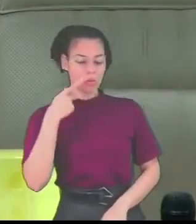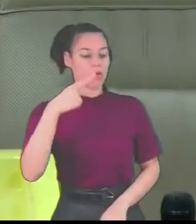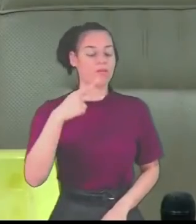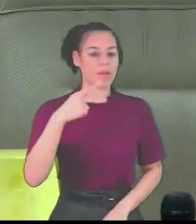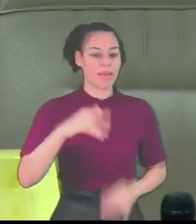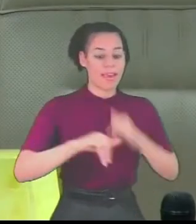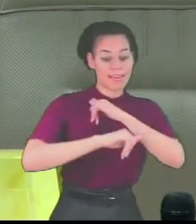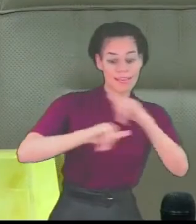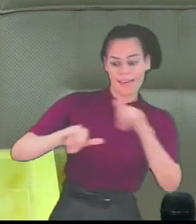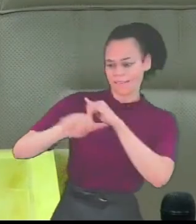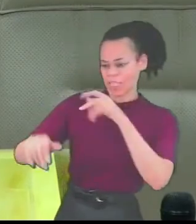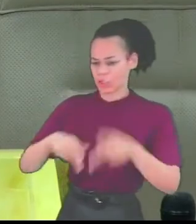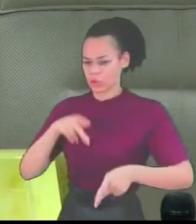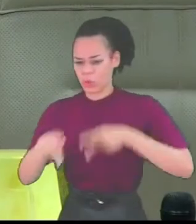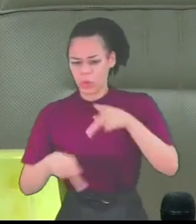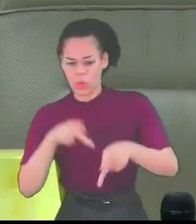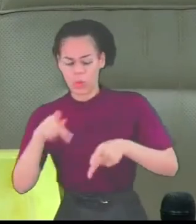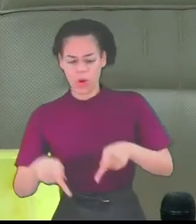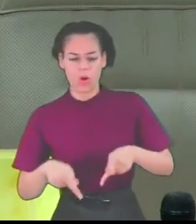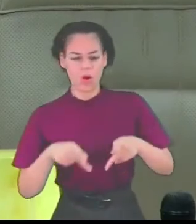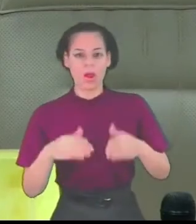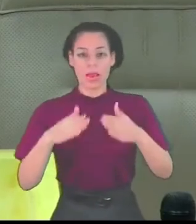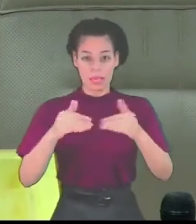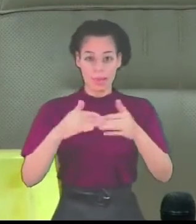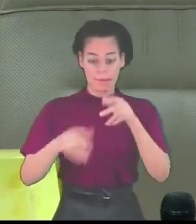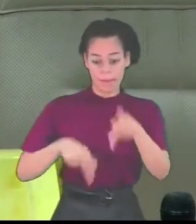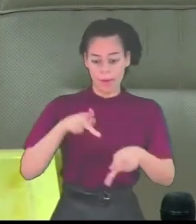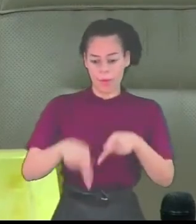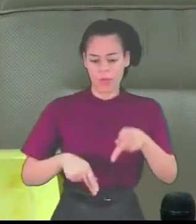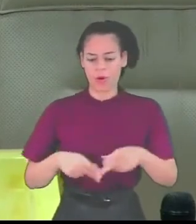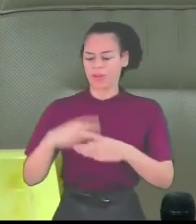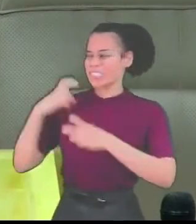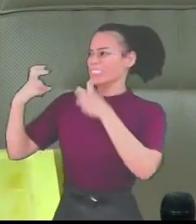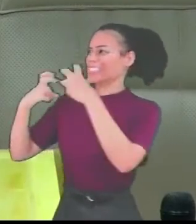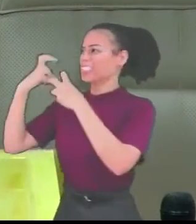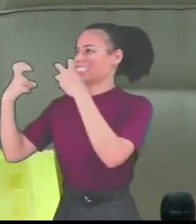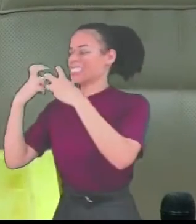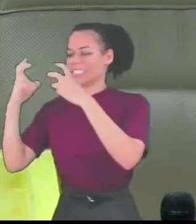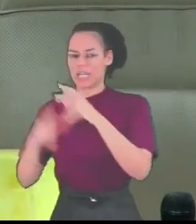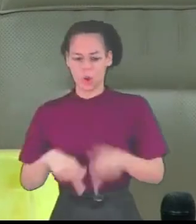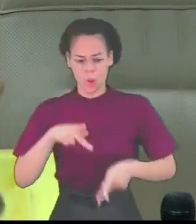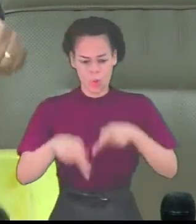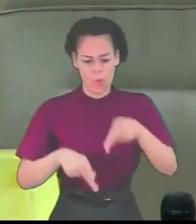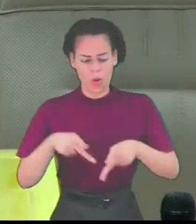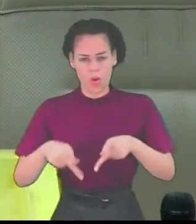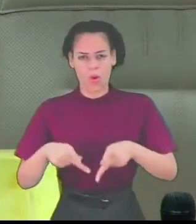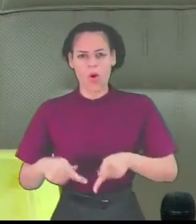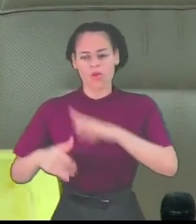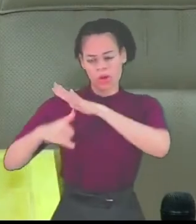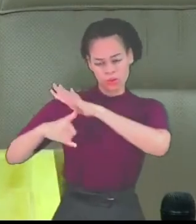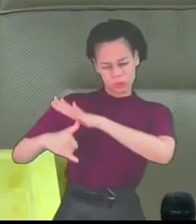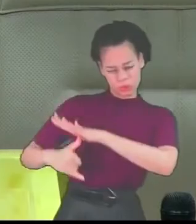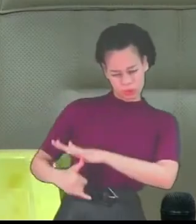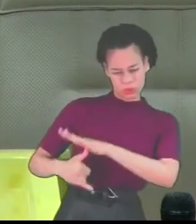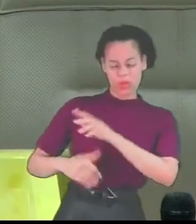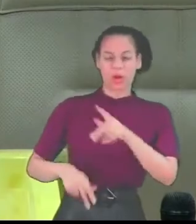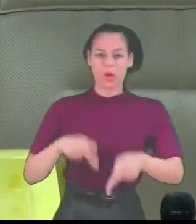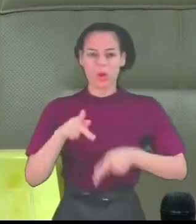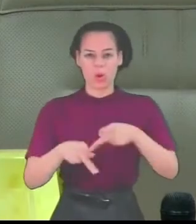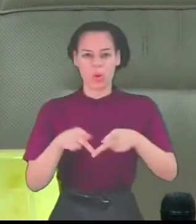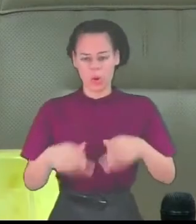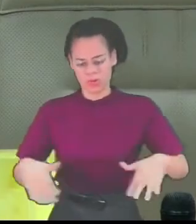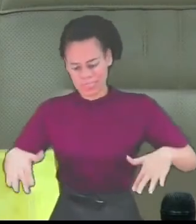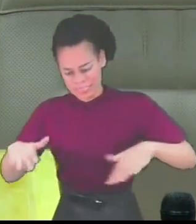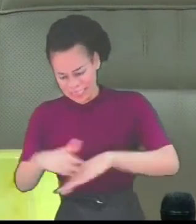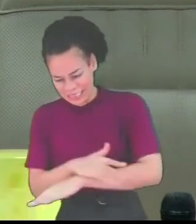que manda o povo Clamar que manda o povo de ser que manda o povo se humilhar e manda o povo se arrepender